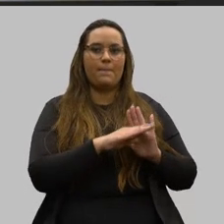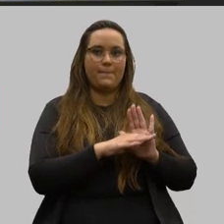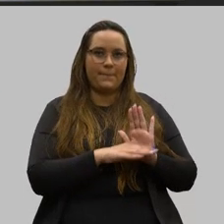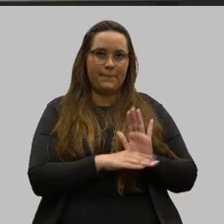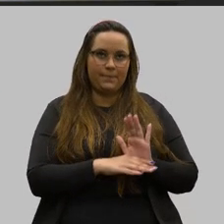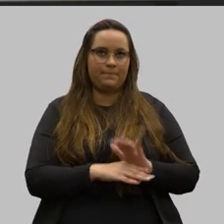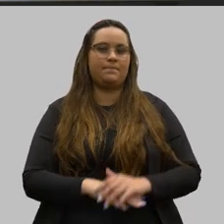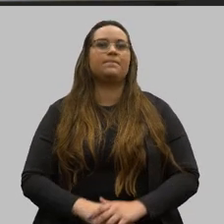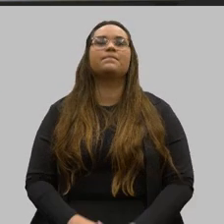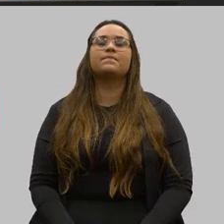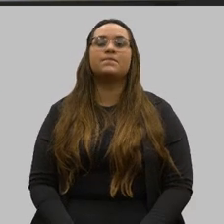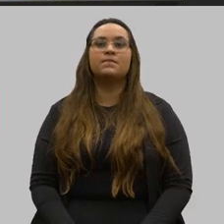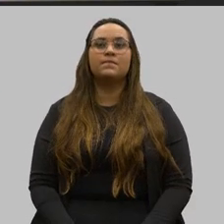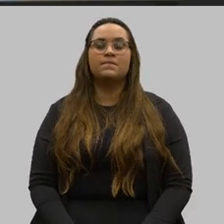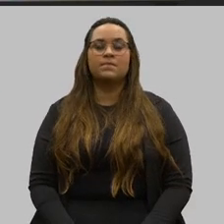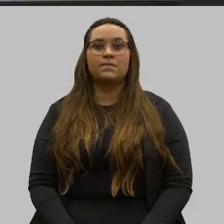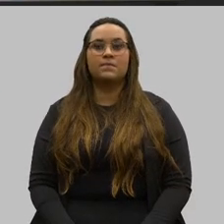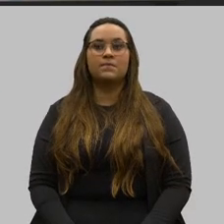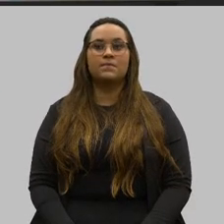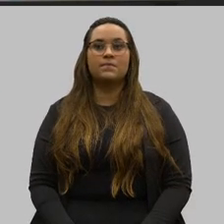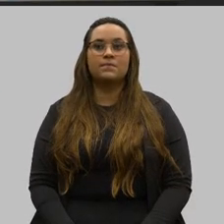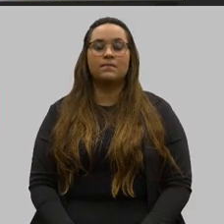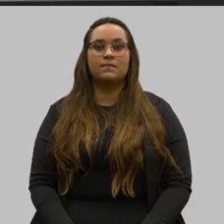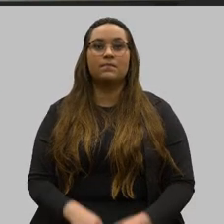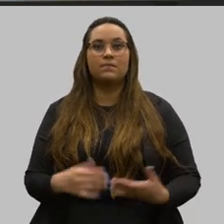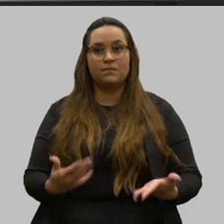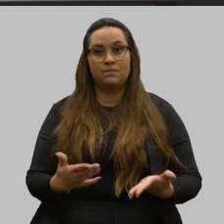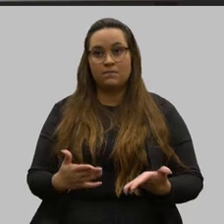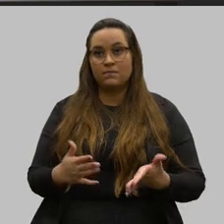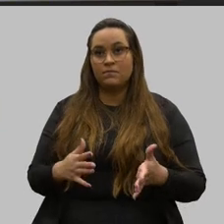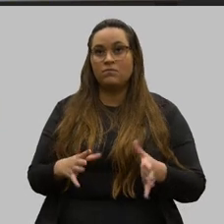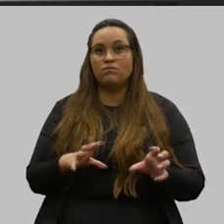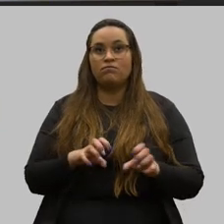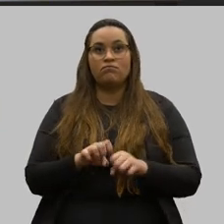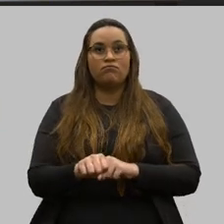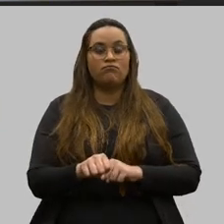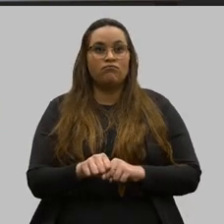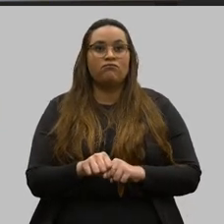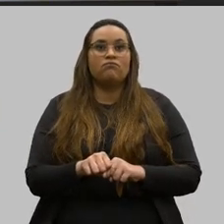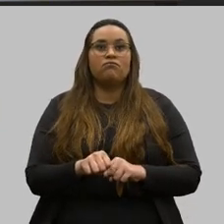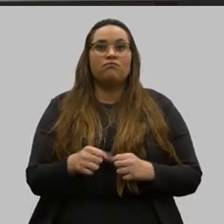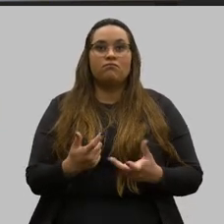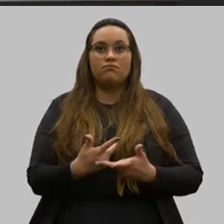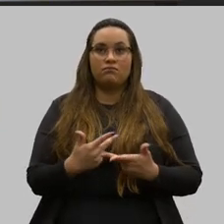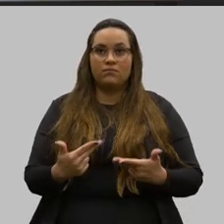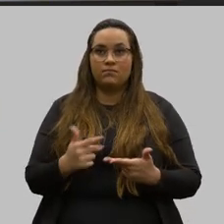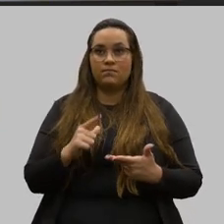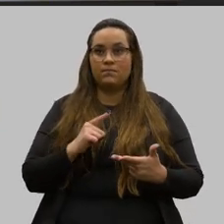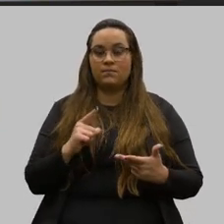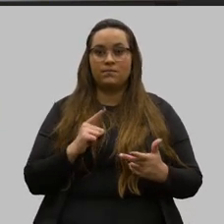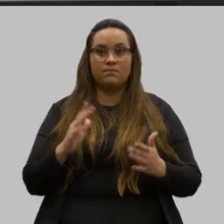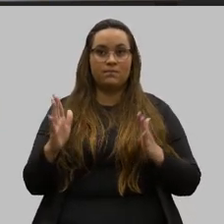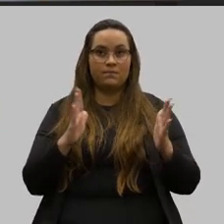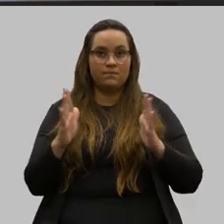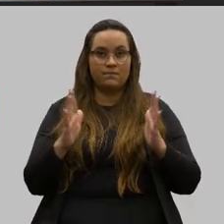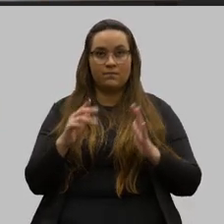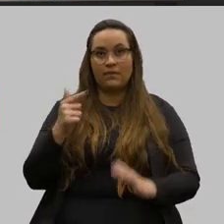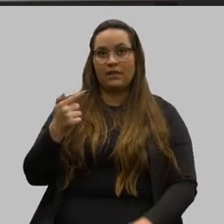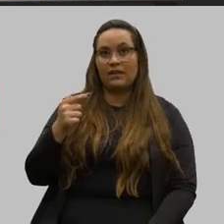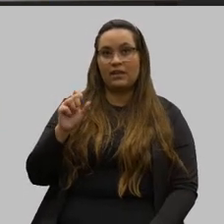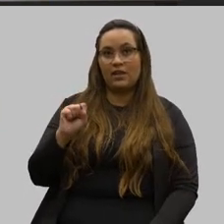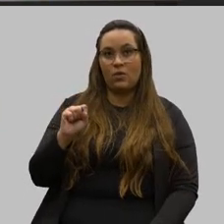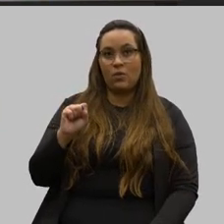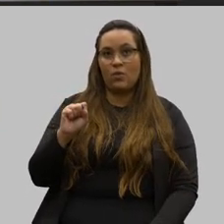desenvolvidos com relação à formação já indo pra parte final nós tivemos eh no período eh colocado 78 de